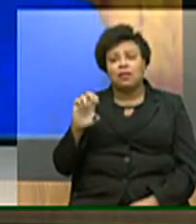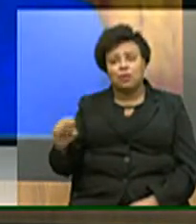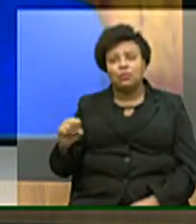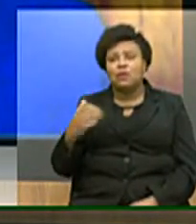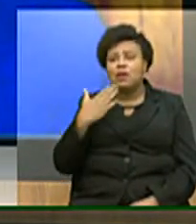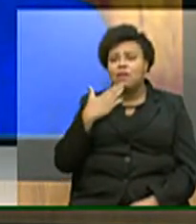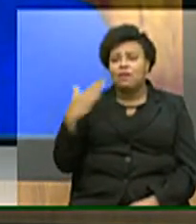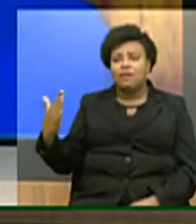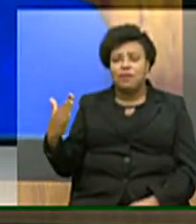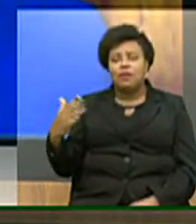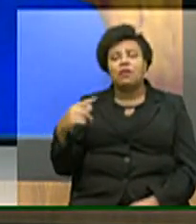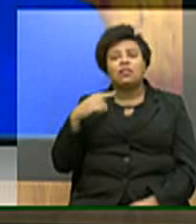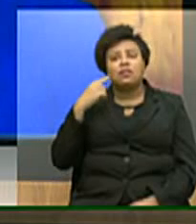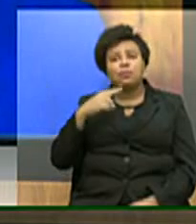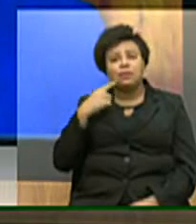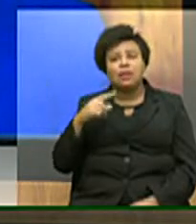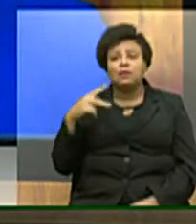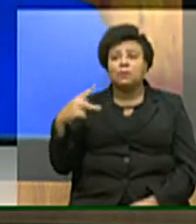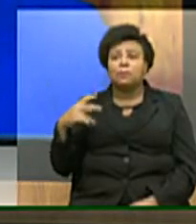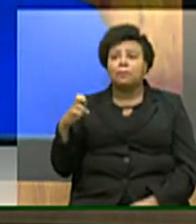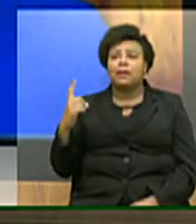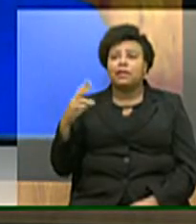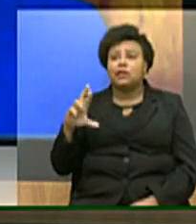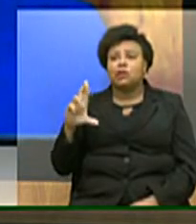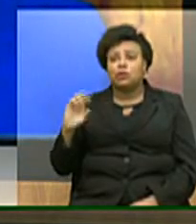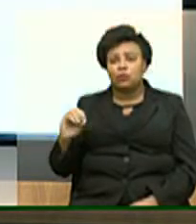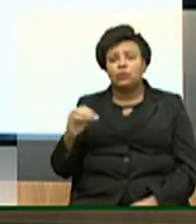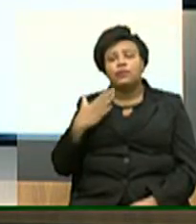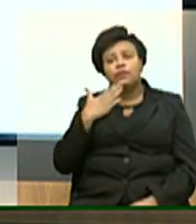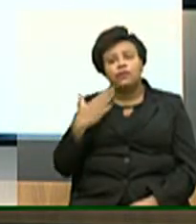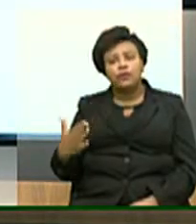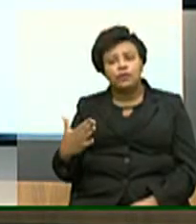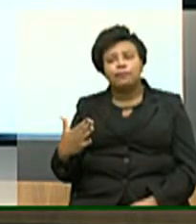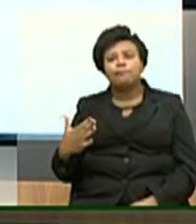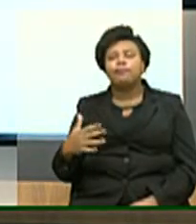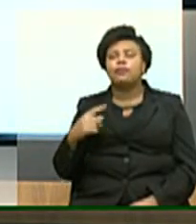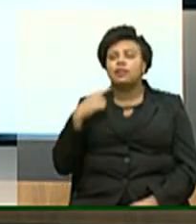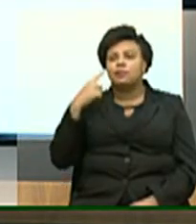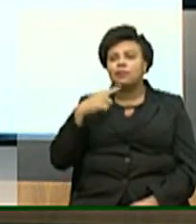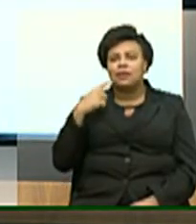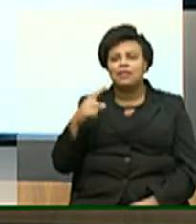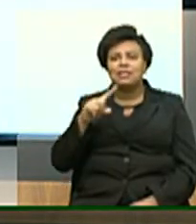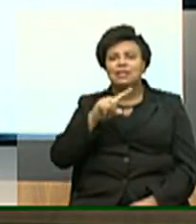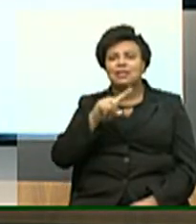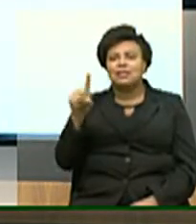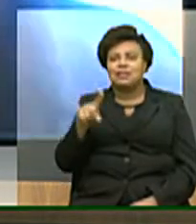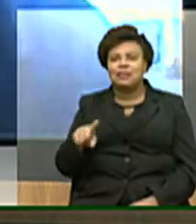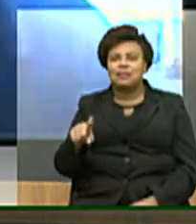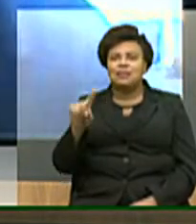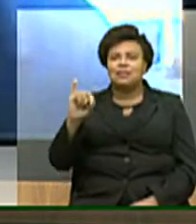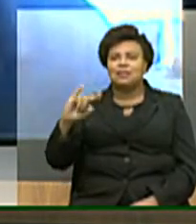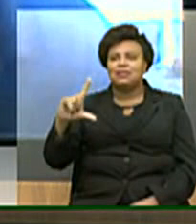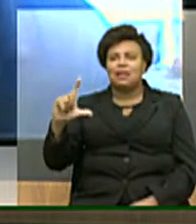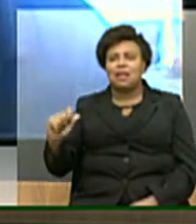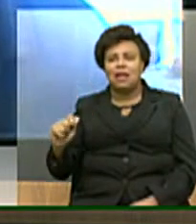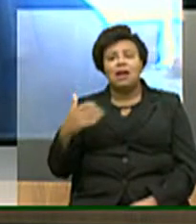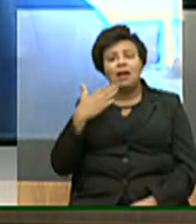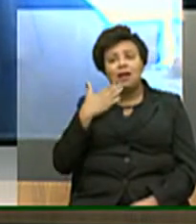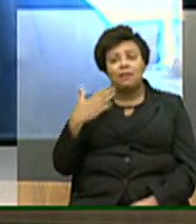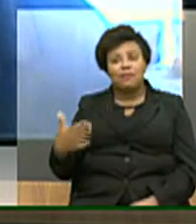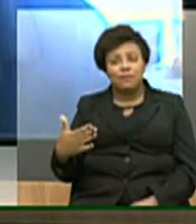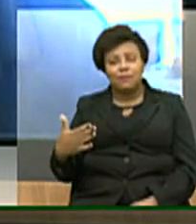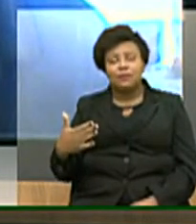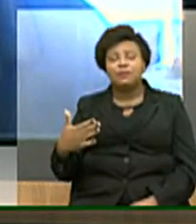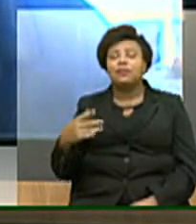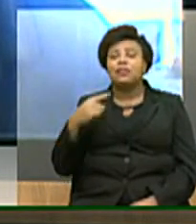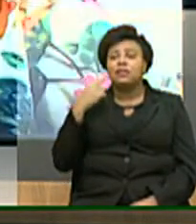senhor presidente. Deputado Pedro Pereira. Favorável, presidente. Deputada Zilá Breitenbach. Favorável,